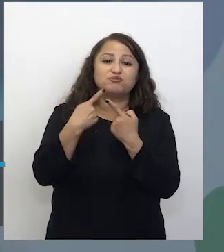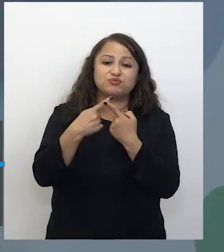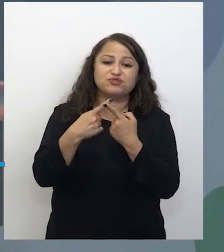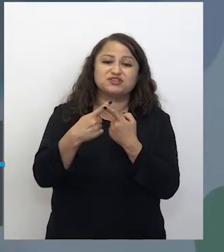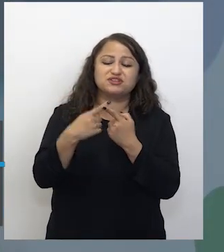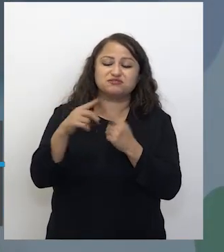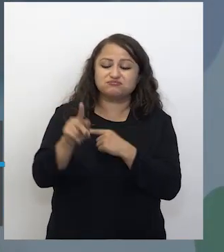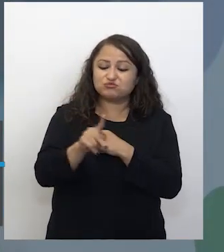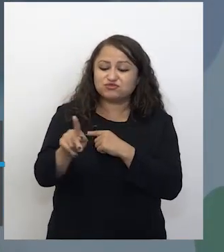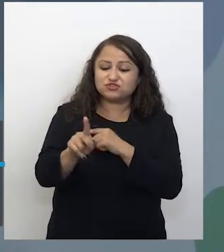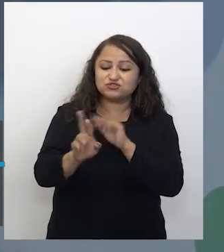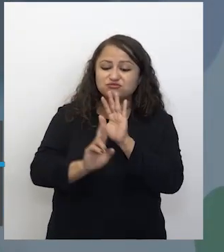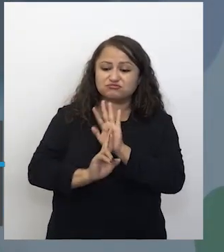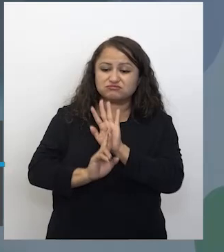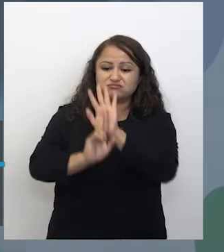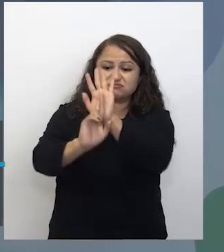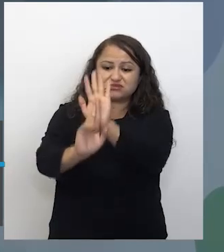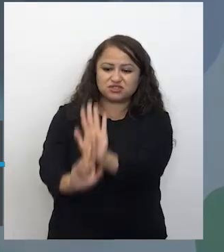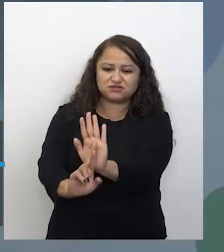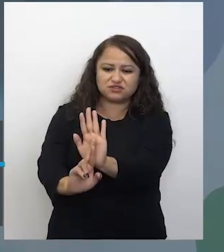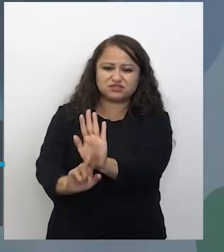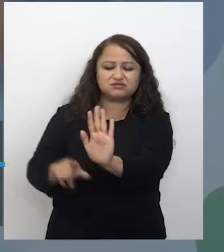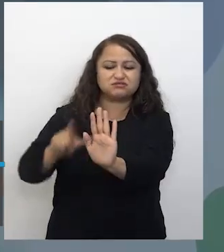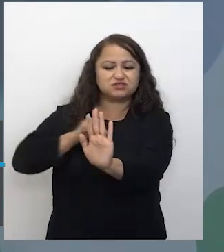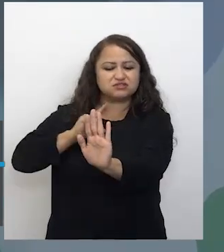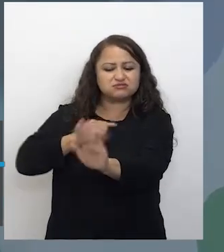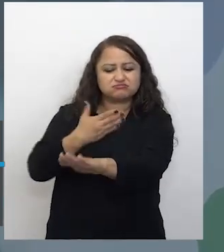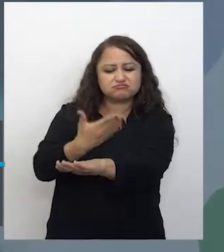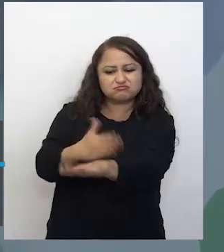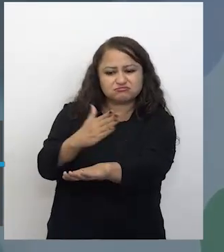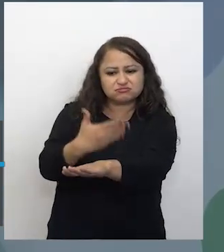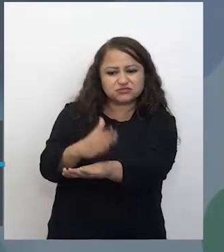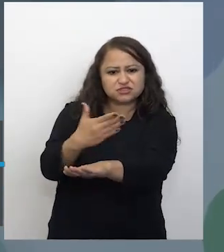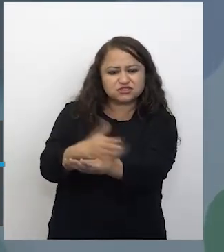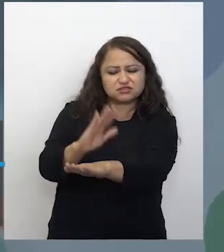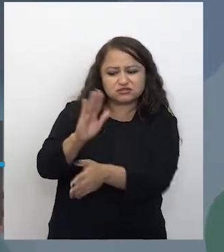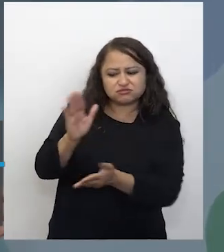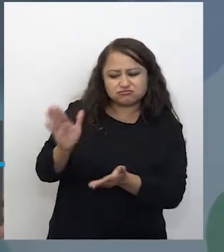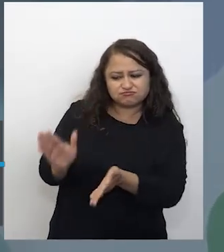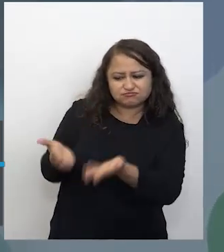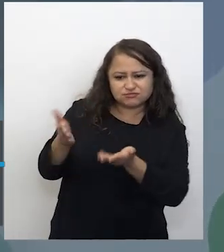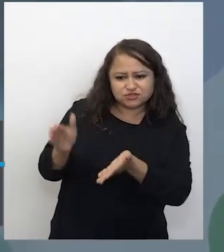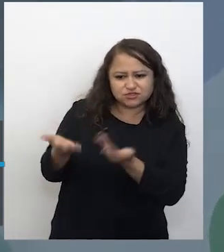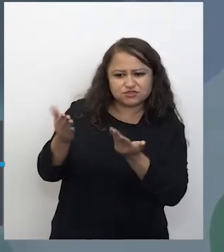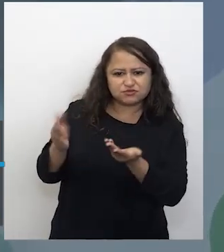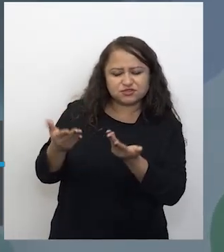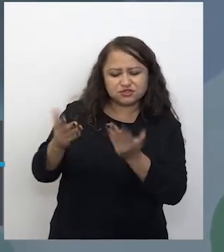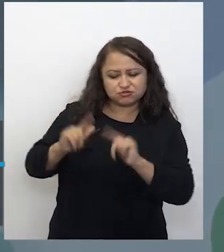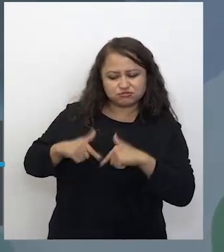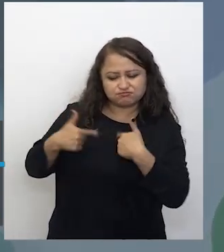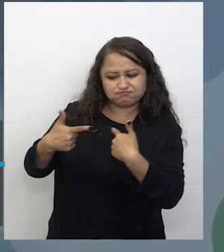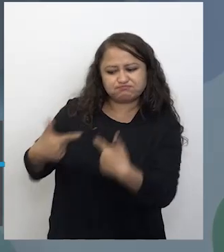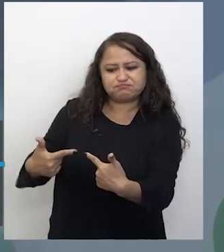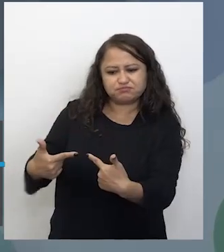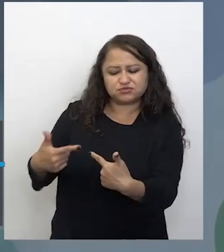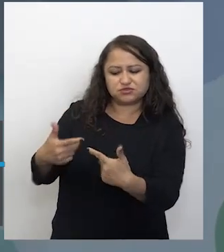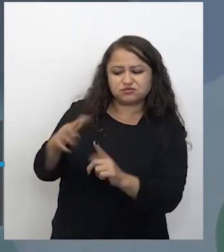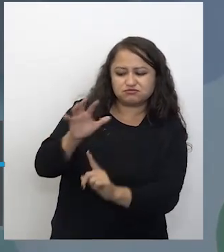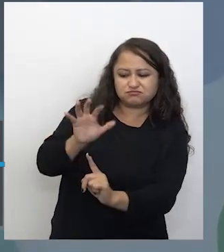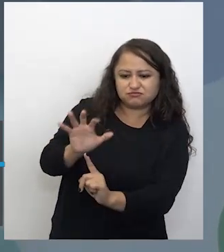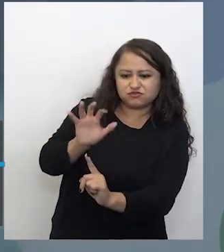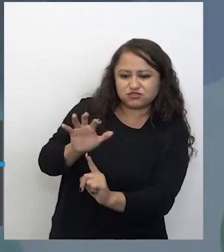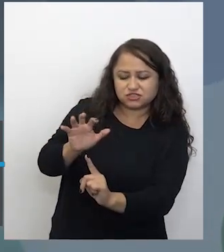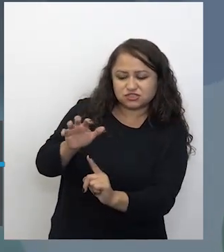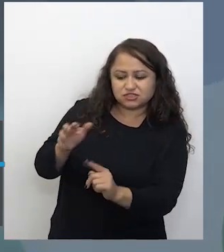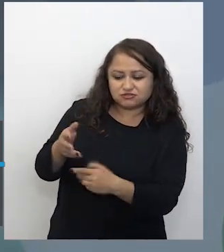que funciona, né? Ele atua como um treinador, né, estimulando esse aluno, motivando. Né? E eu